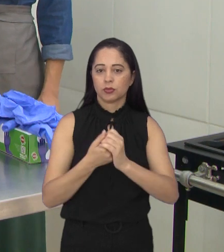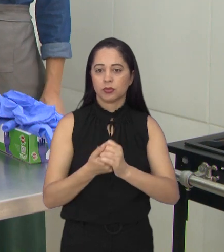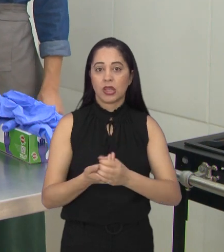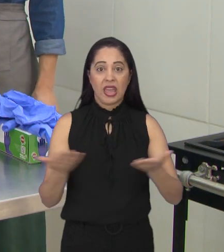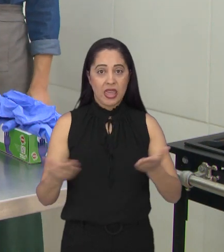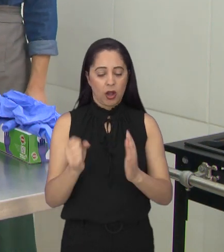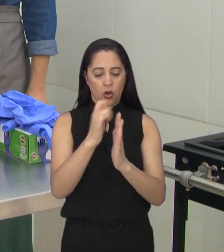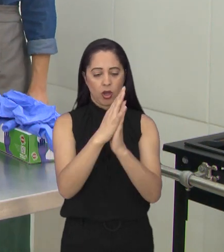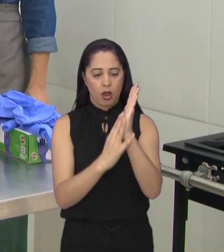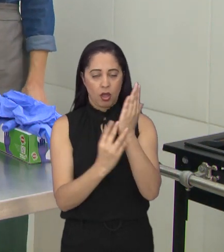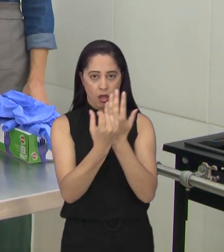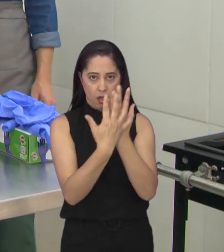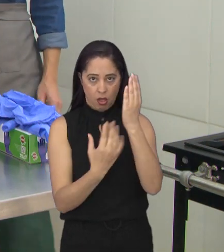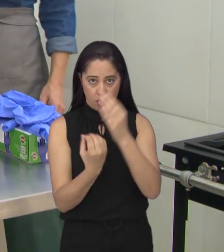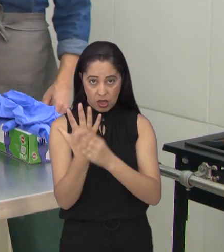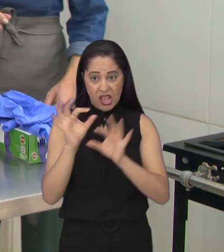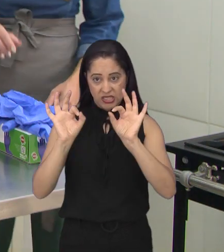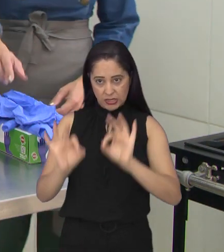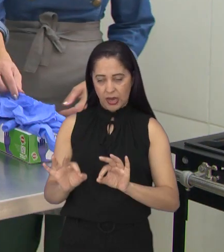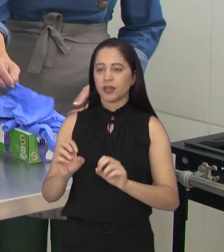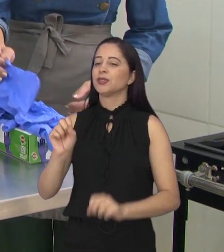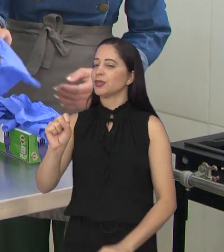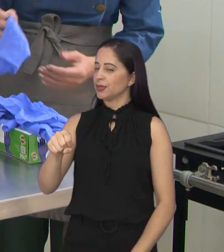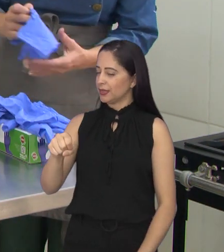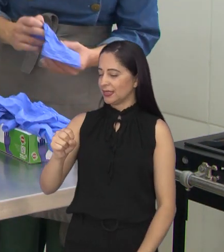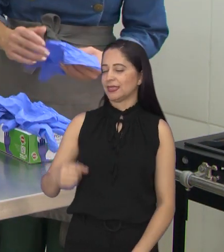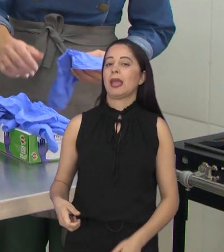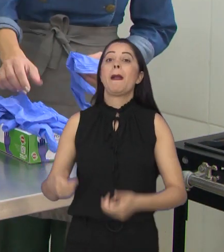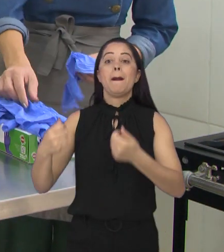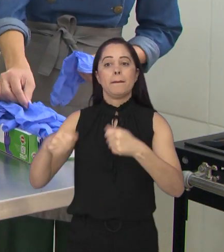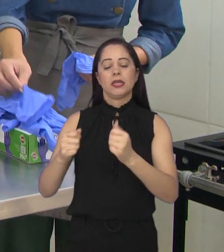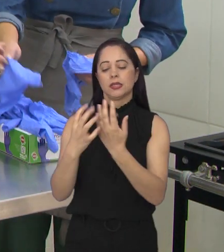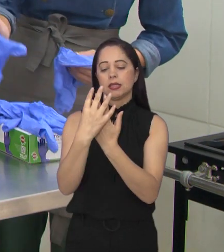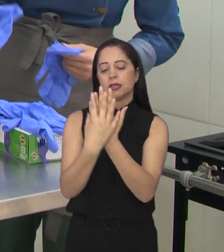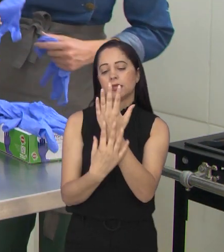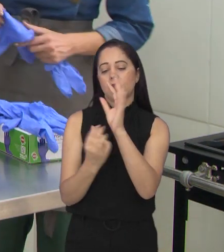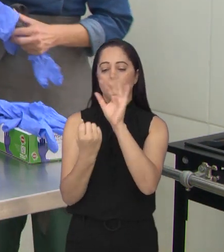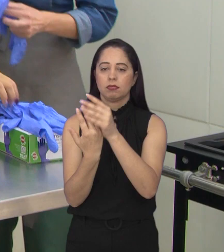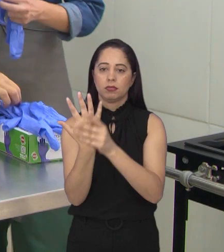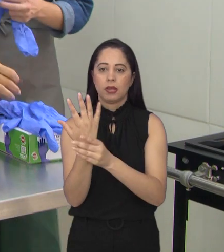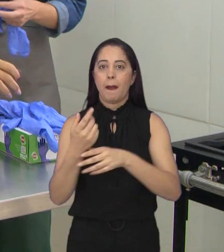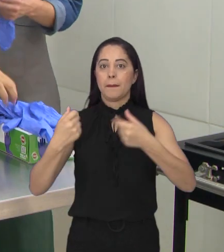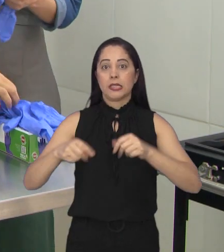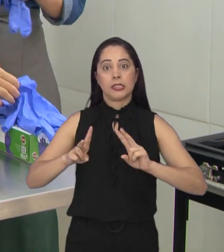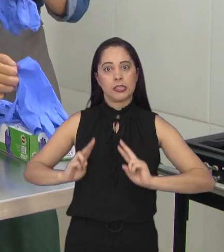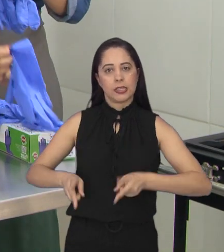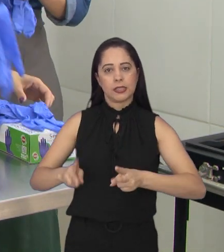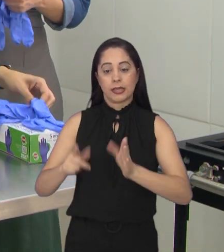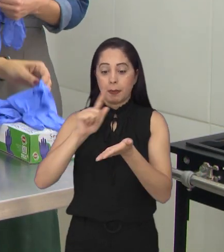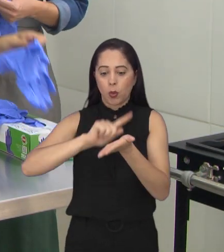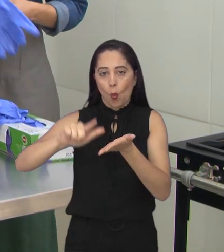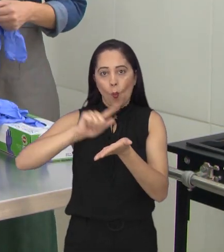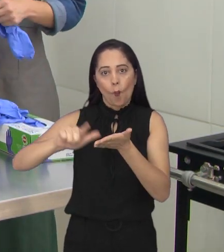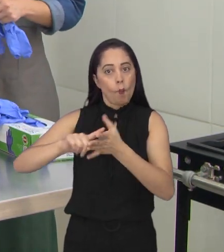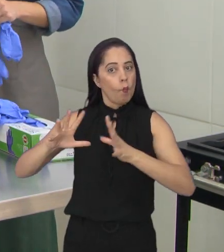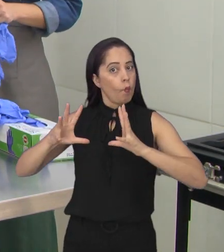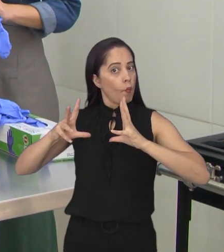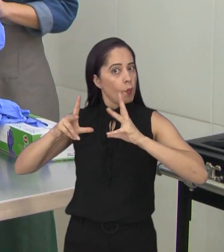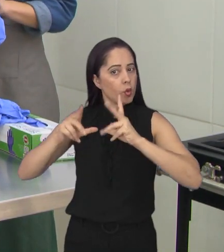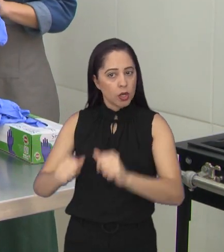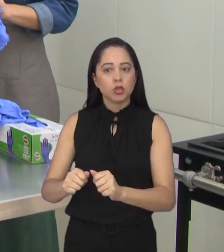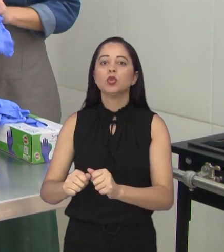eu tô vendo uma luva aqui, é isso? Sim, vamos colocar as luvas porque, como você mesmo falou, a gente tem que ter os devidos cuidados,